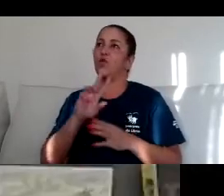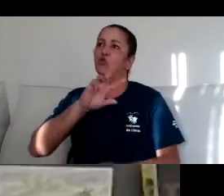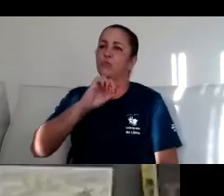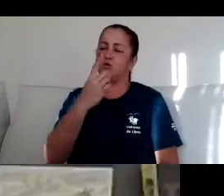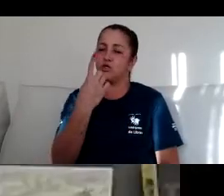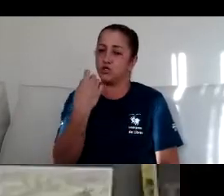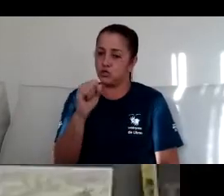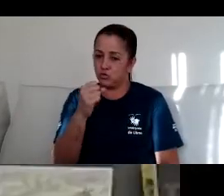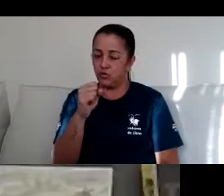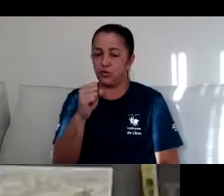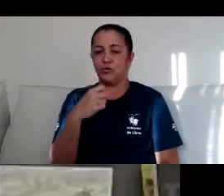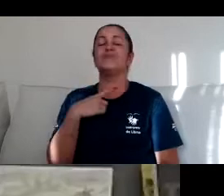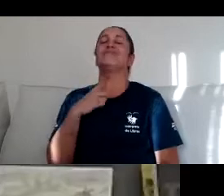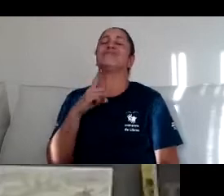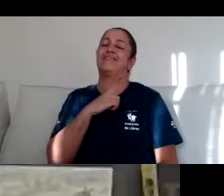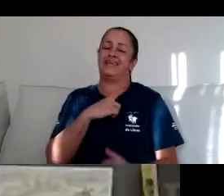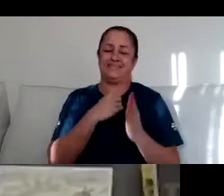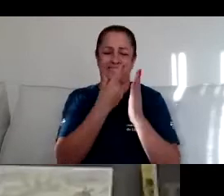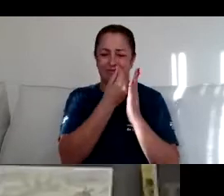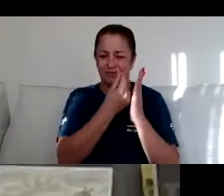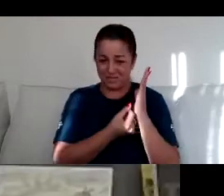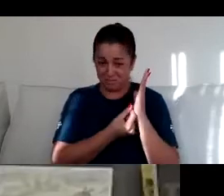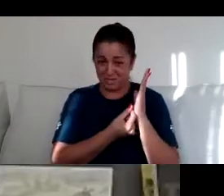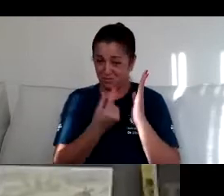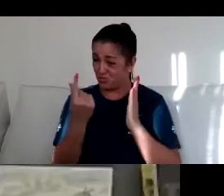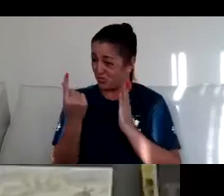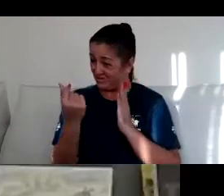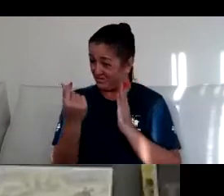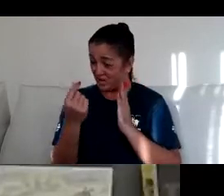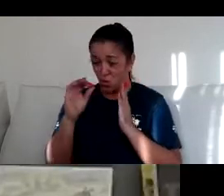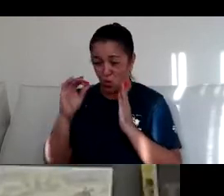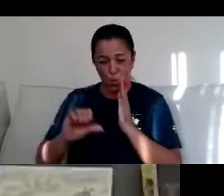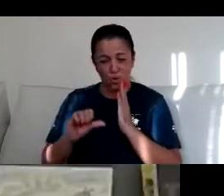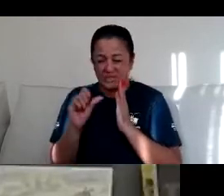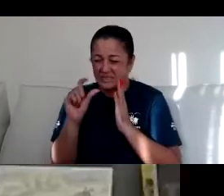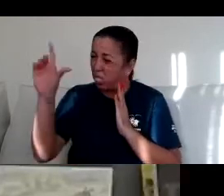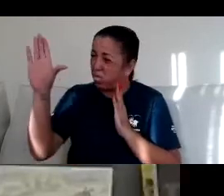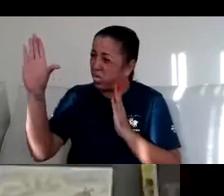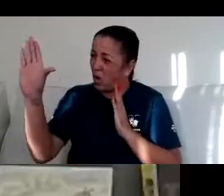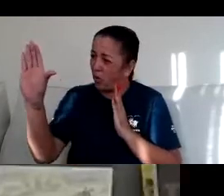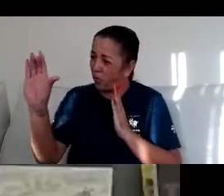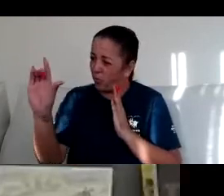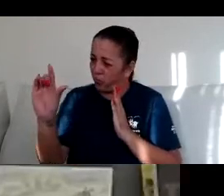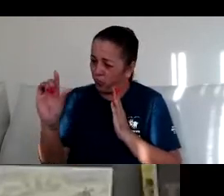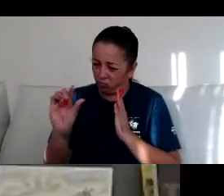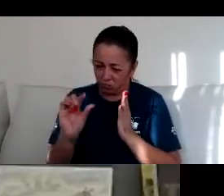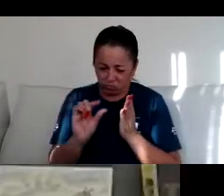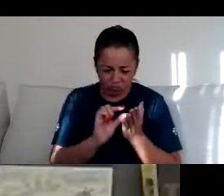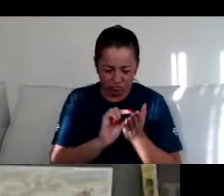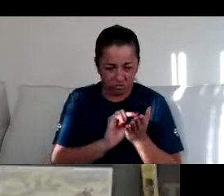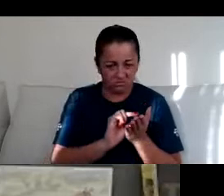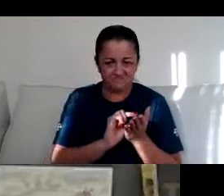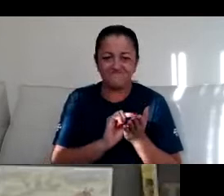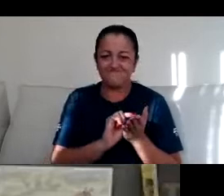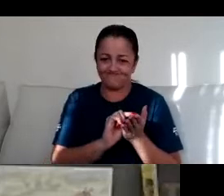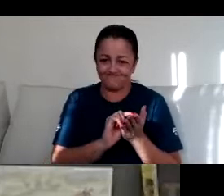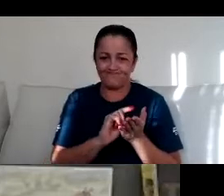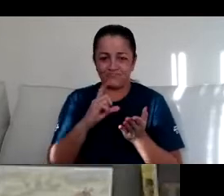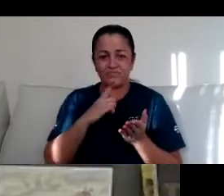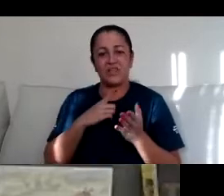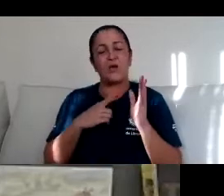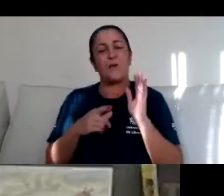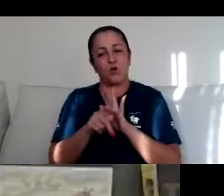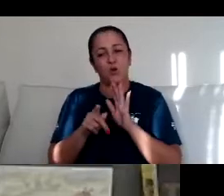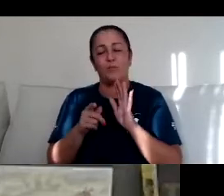com um orçamento ainda menor, tivemos um duro golpe, a Mostra da Mulher Afro, que aconteceria no mês